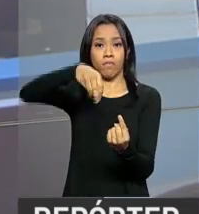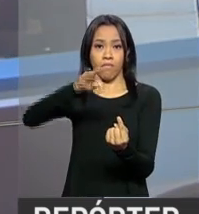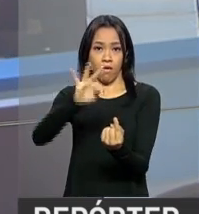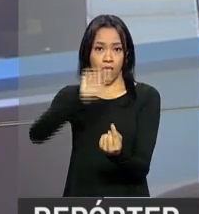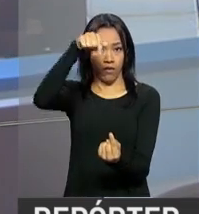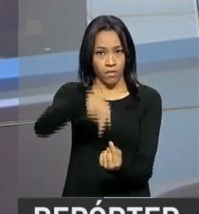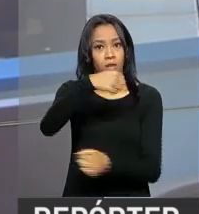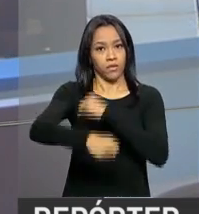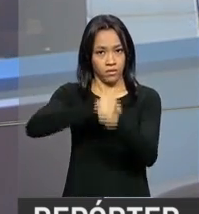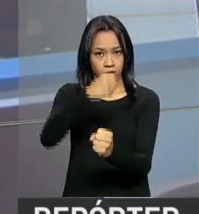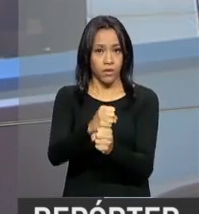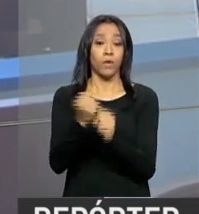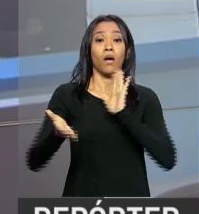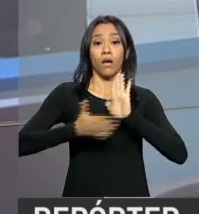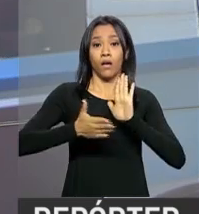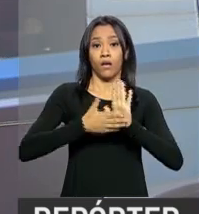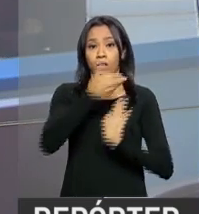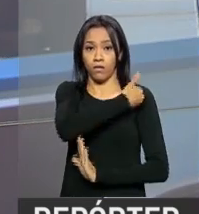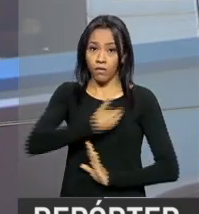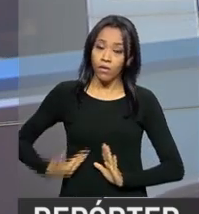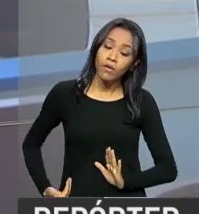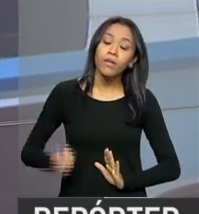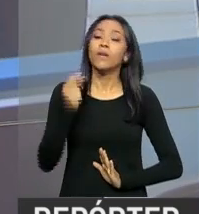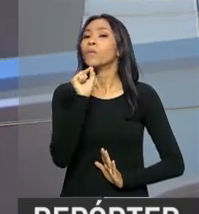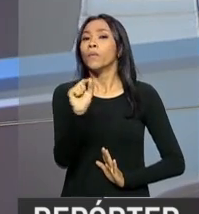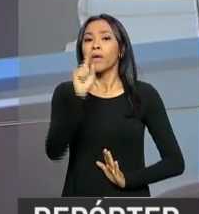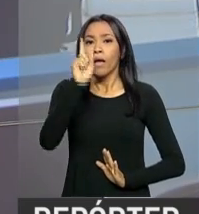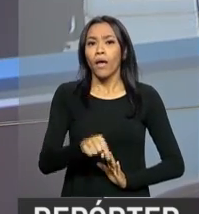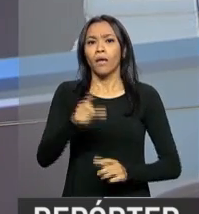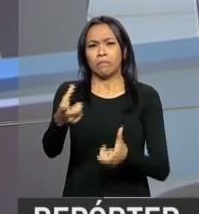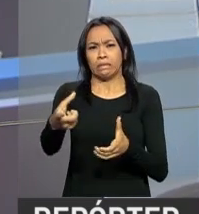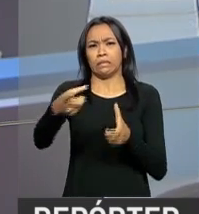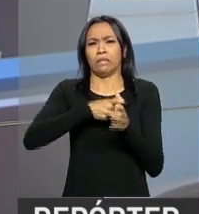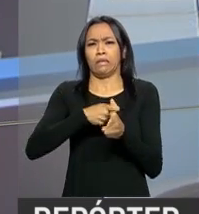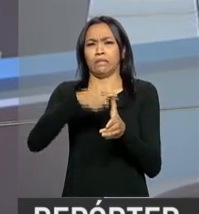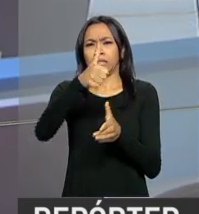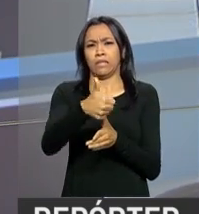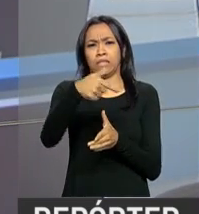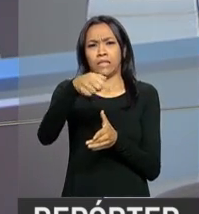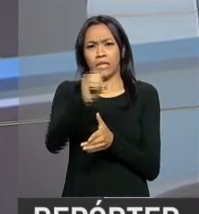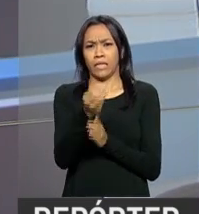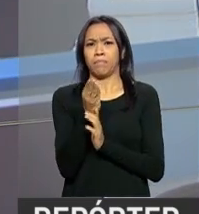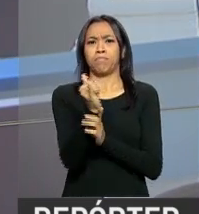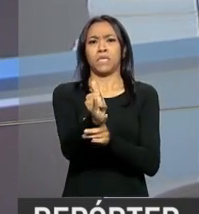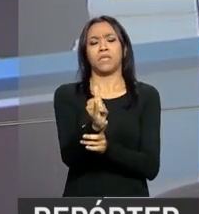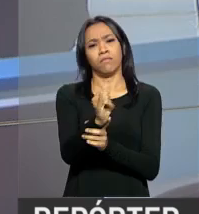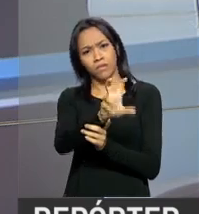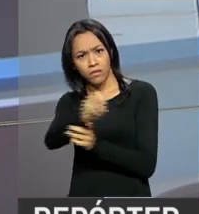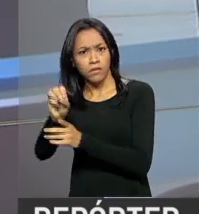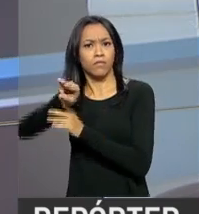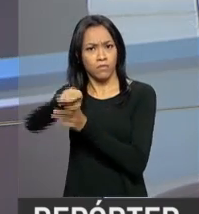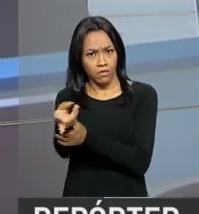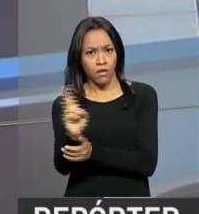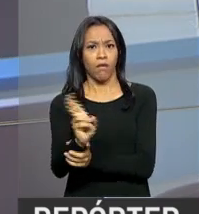ano. A proposta do governo interino de Michel Temer prevê um déficit de 170 bilhões e meio de